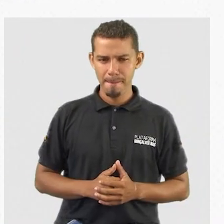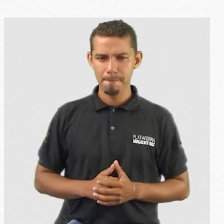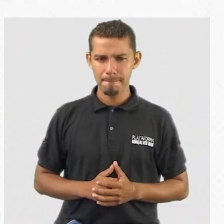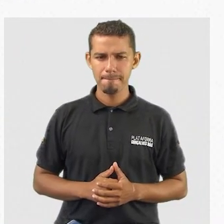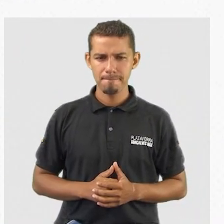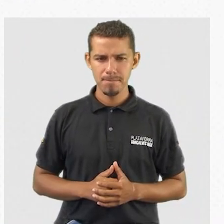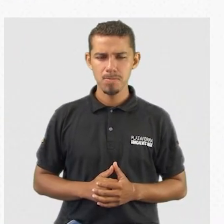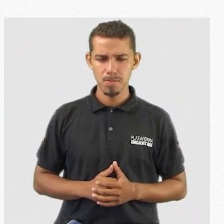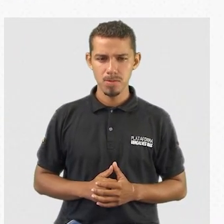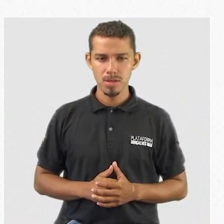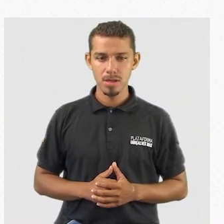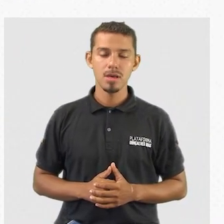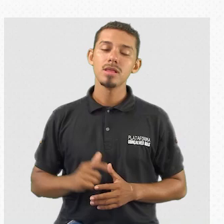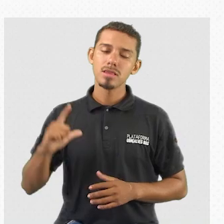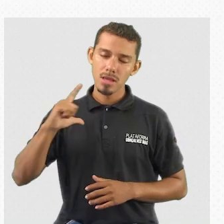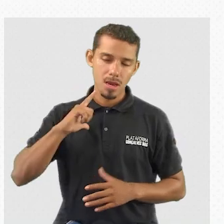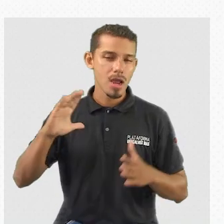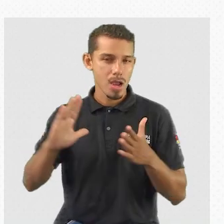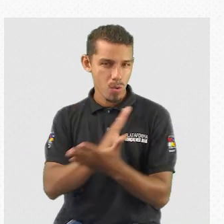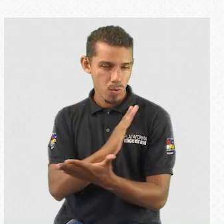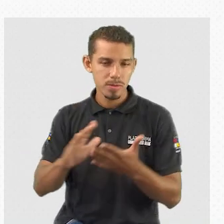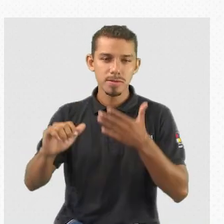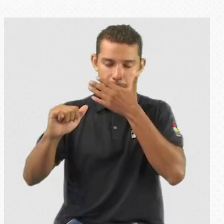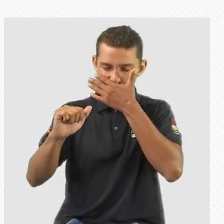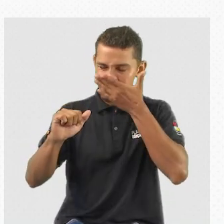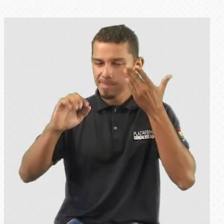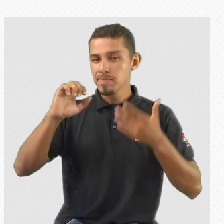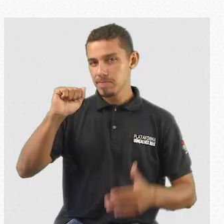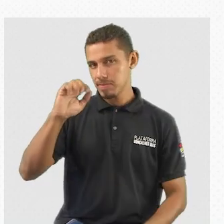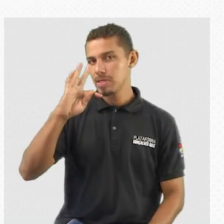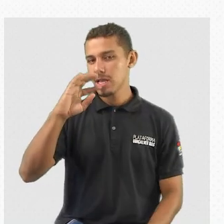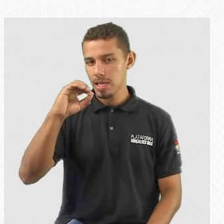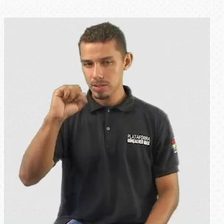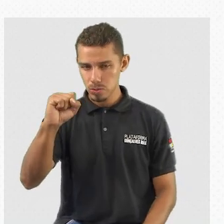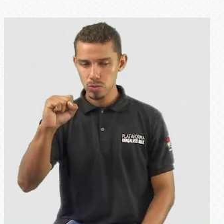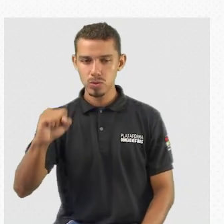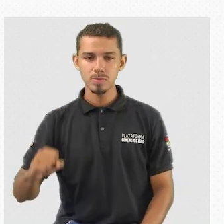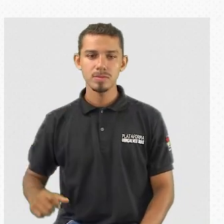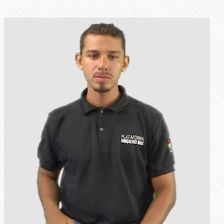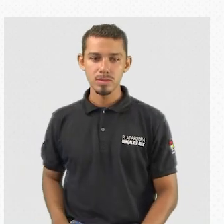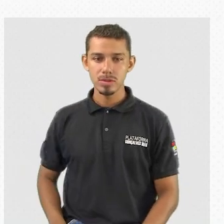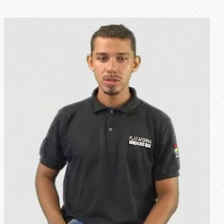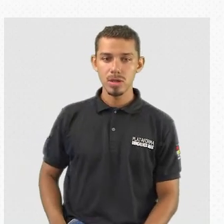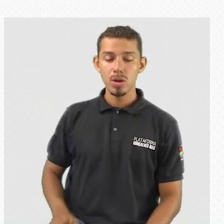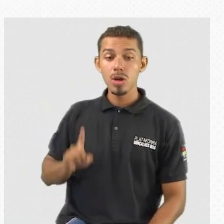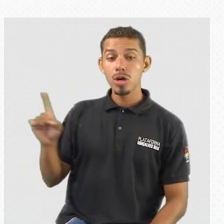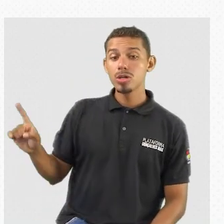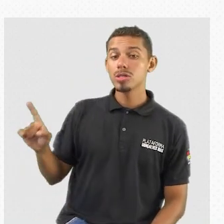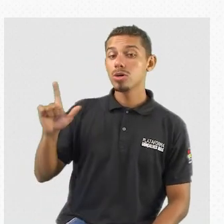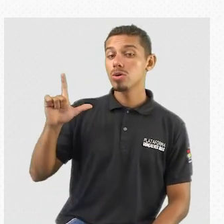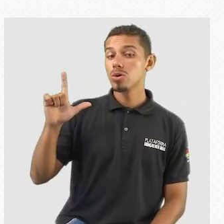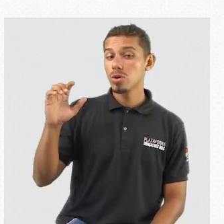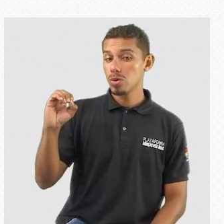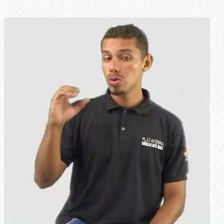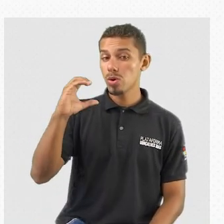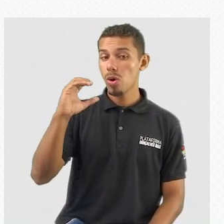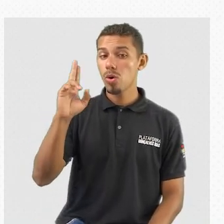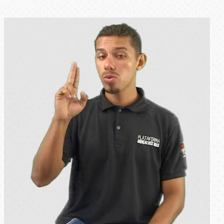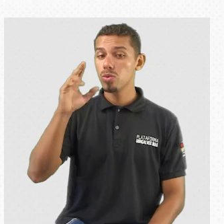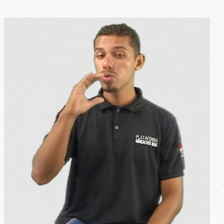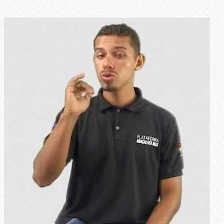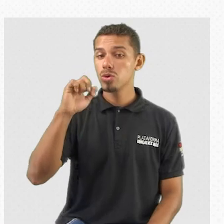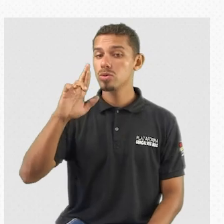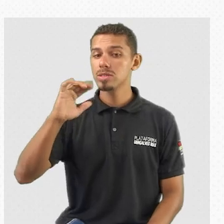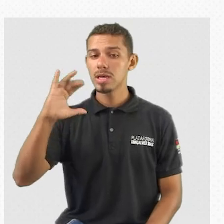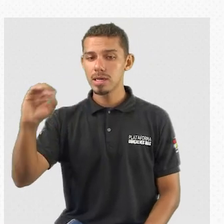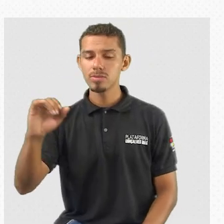E aí nós temos alguns atos nessa linguagem performativa. Por exemplo, o ato locucionário. Significa eu